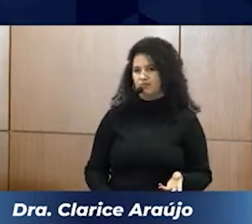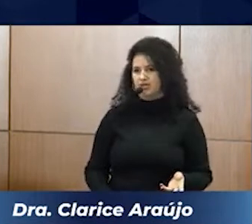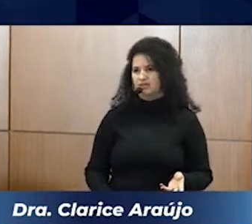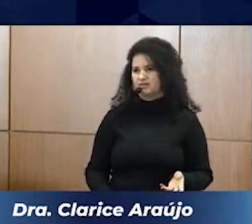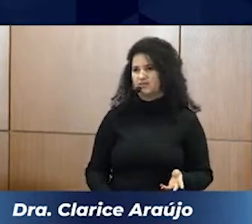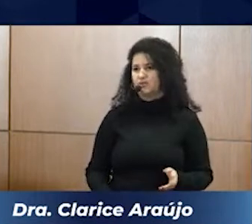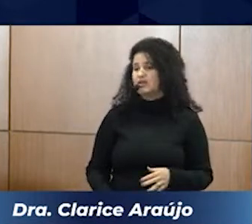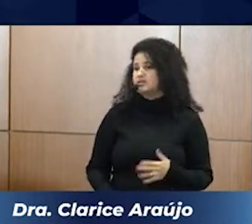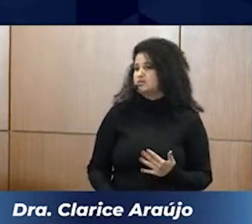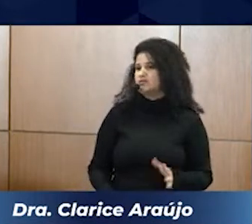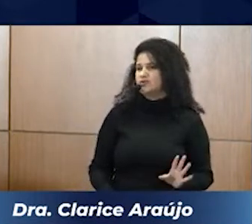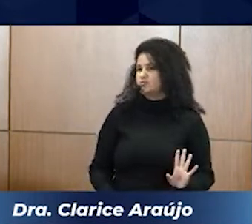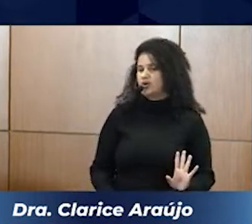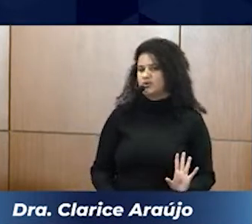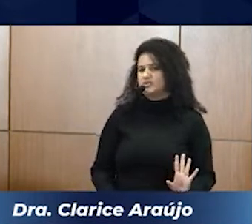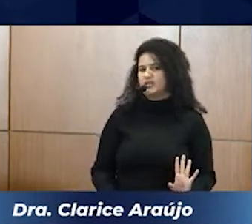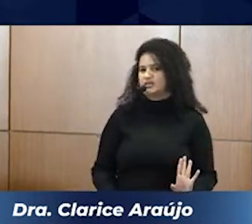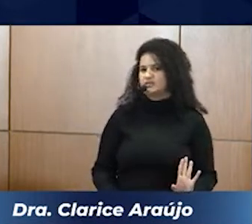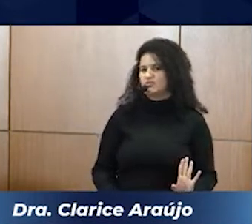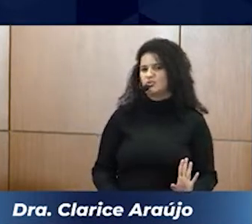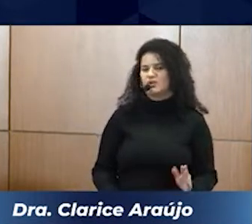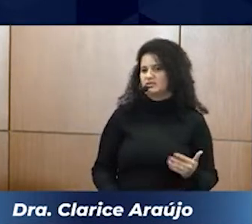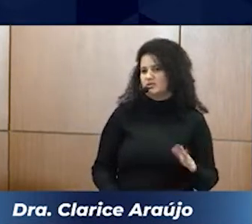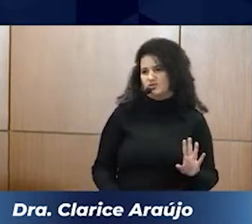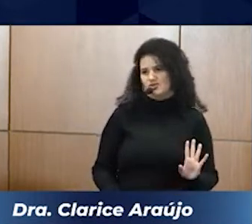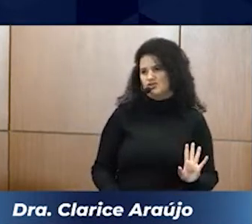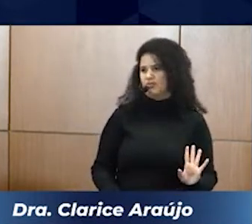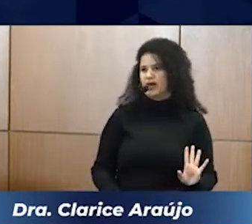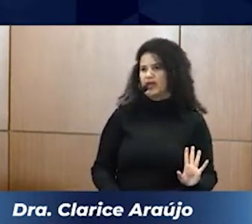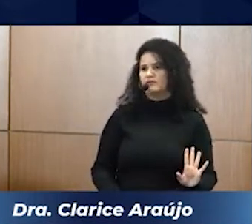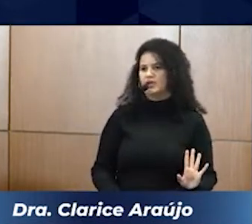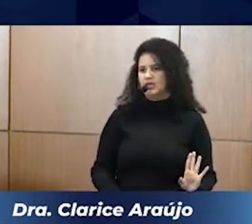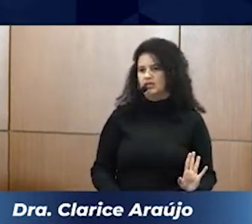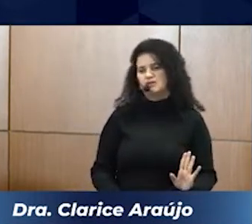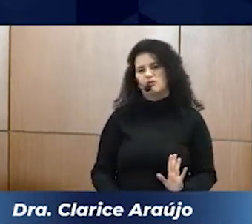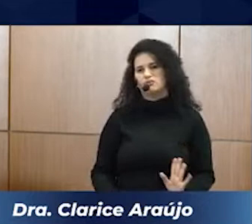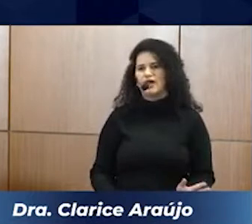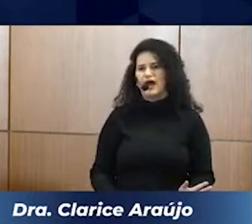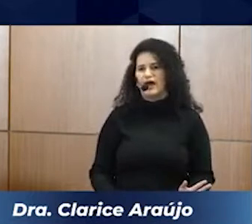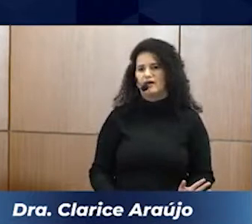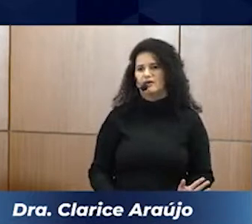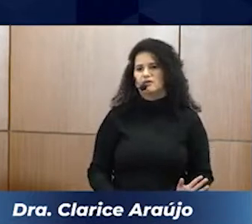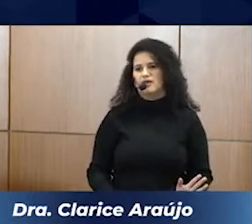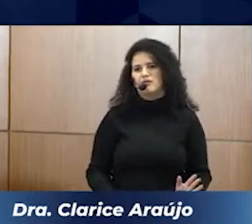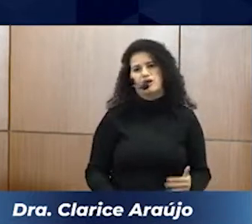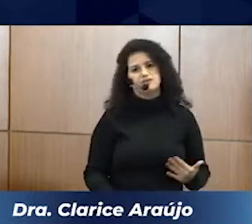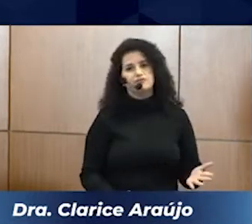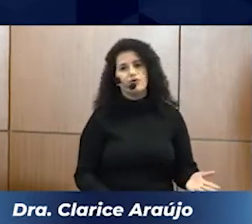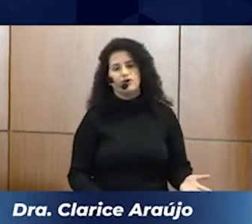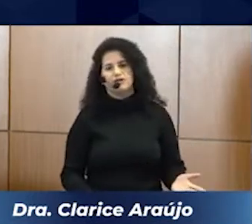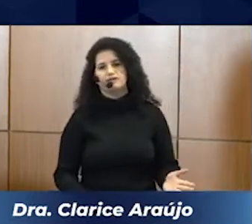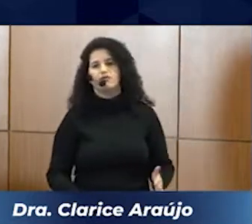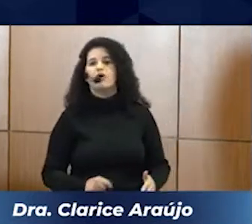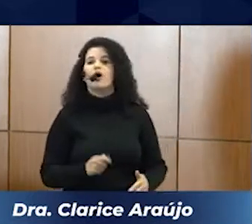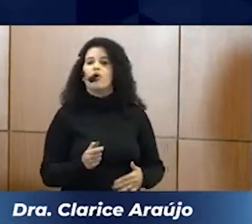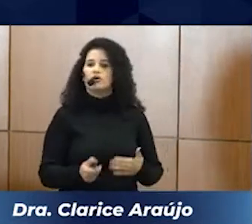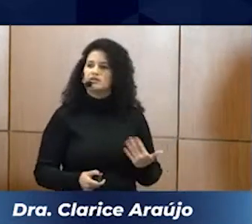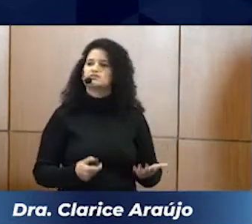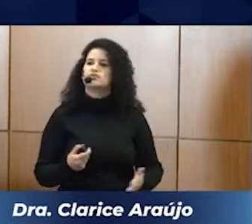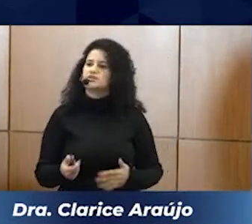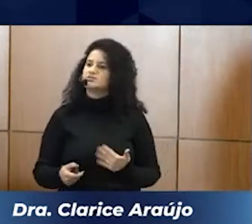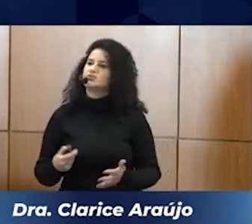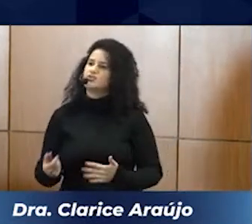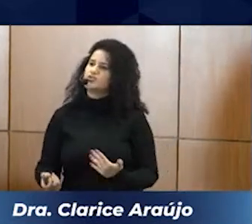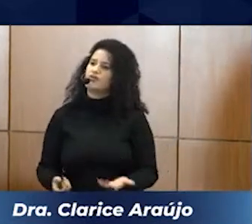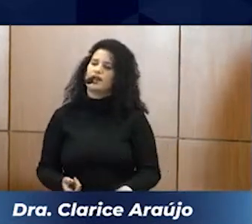das famílias. Então, se não fosse uma coisa interessante para o Brasil, a gente tinha parado ali. Não, não dá. Né, mas foi. Então,